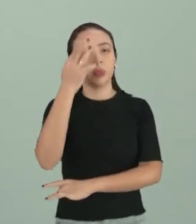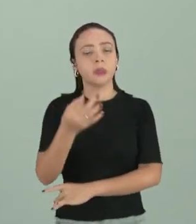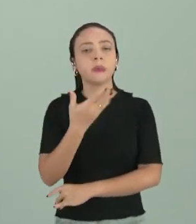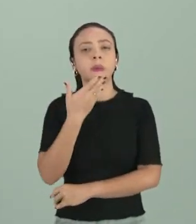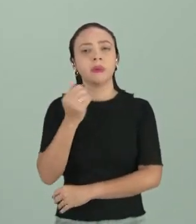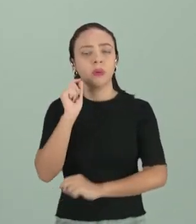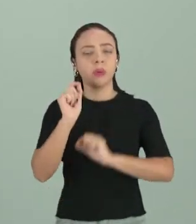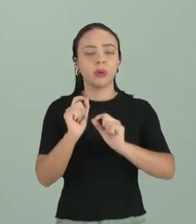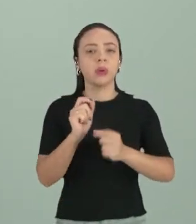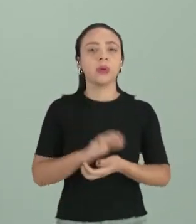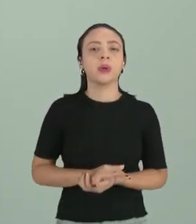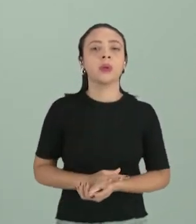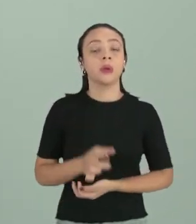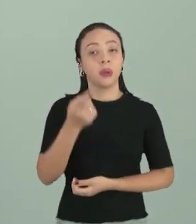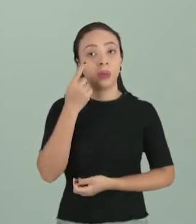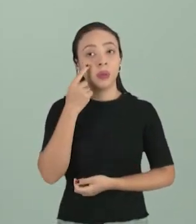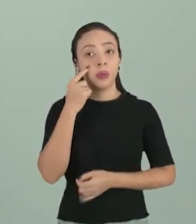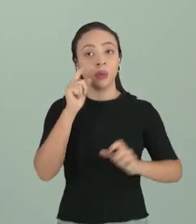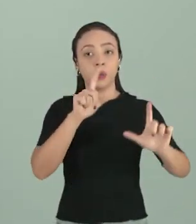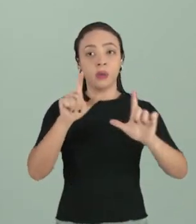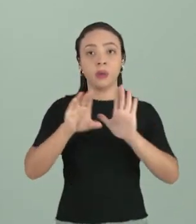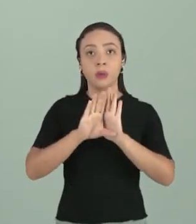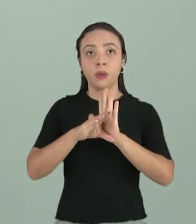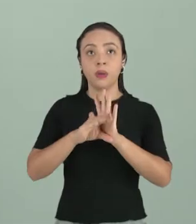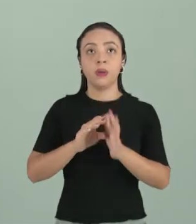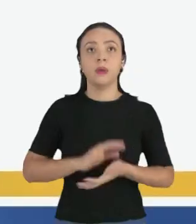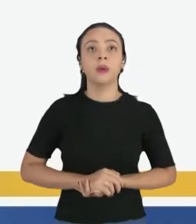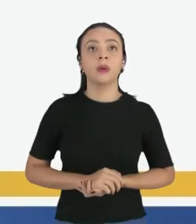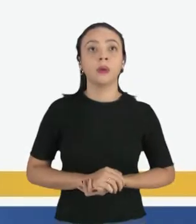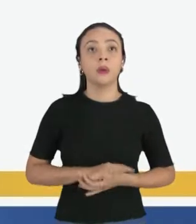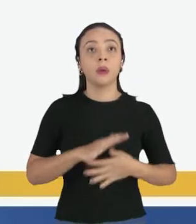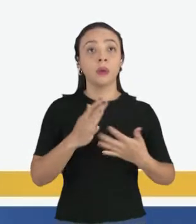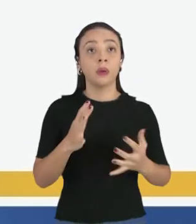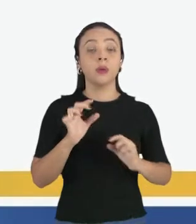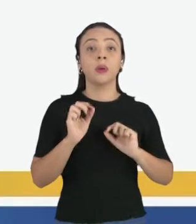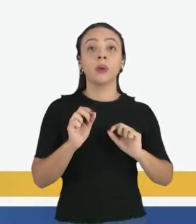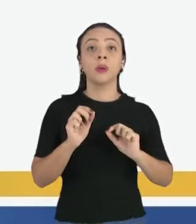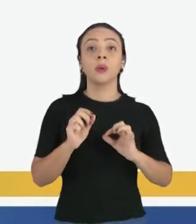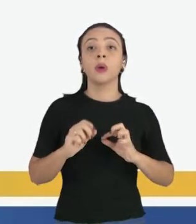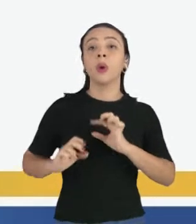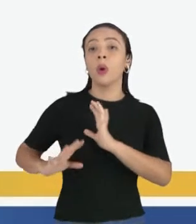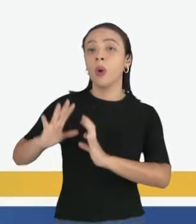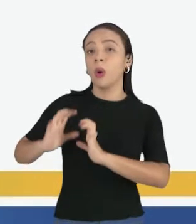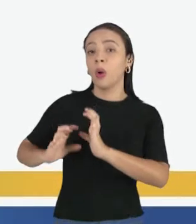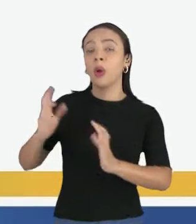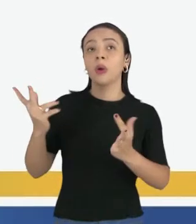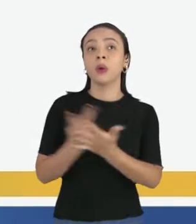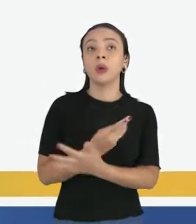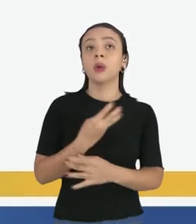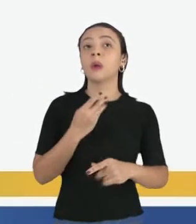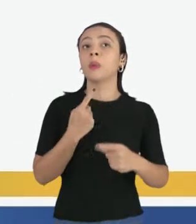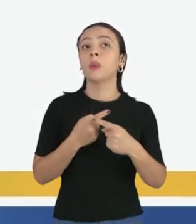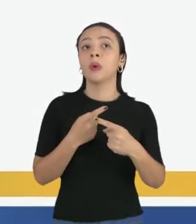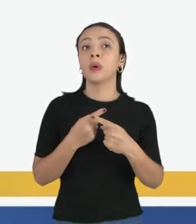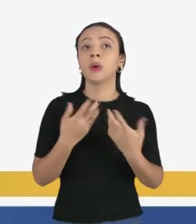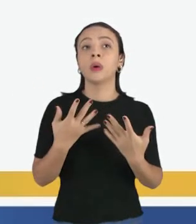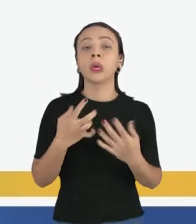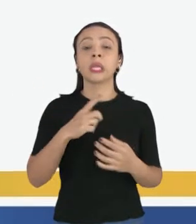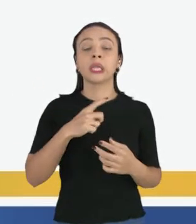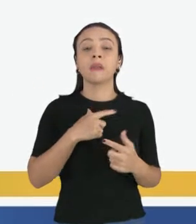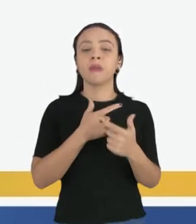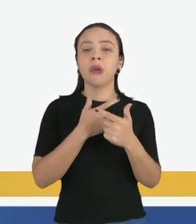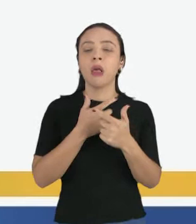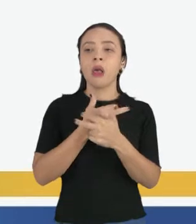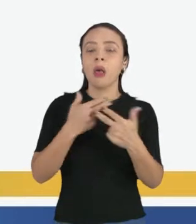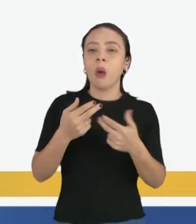isso primeiramente? Então veja só o conceito. Os conflitos ambientais são gerados através de divergências